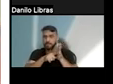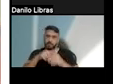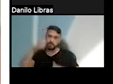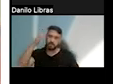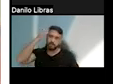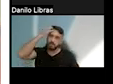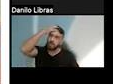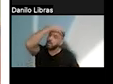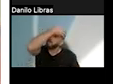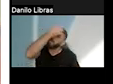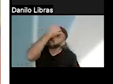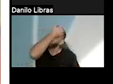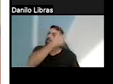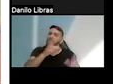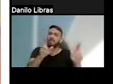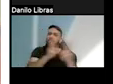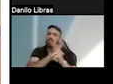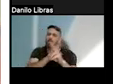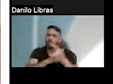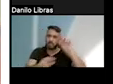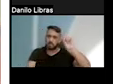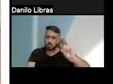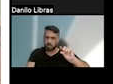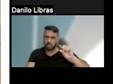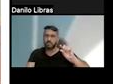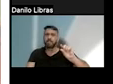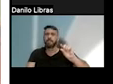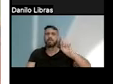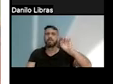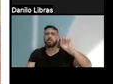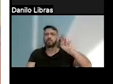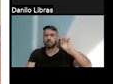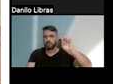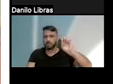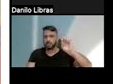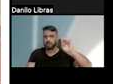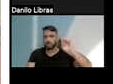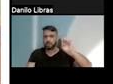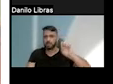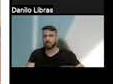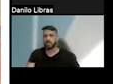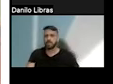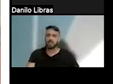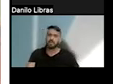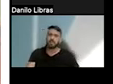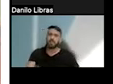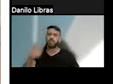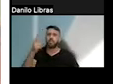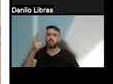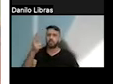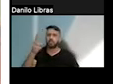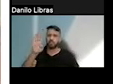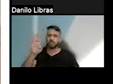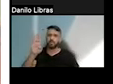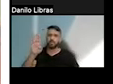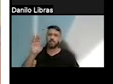existia alguma relação de menor expressão, né, do gene de... Não sei se vocês viram o 2B ou o